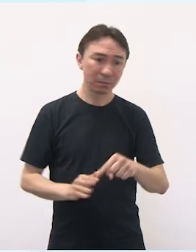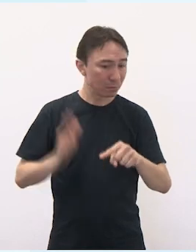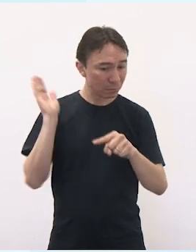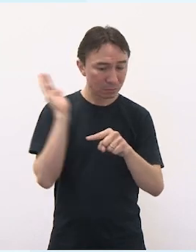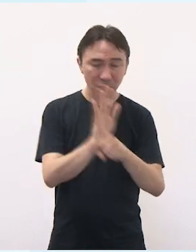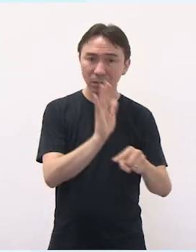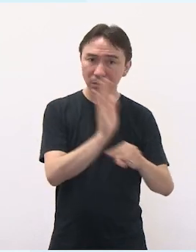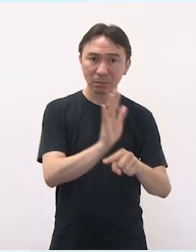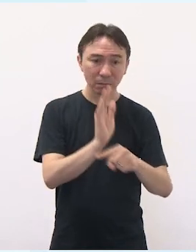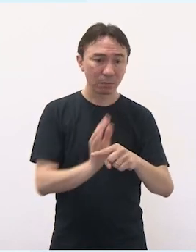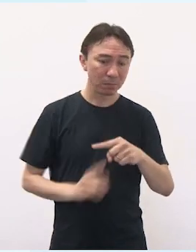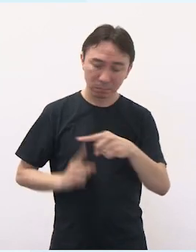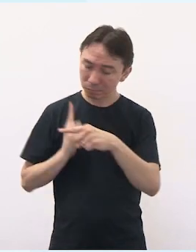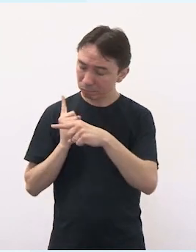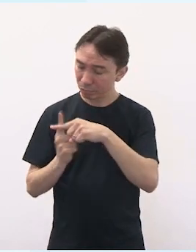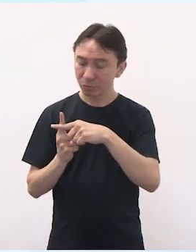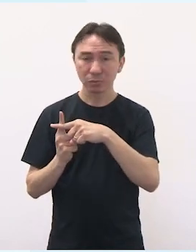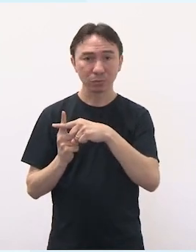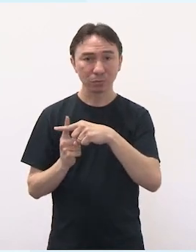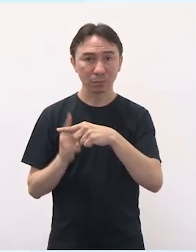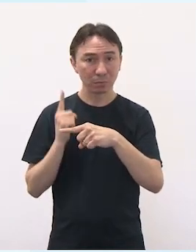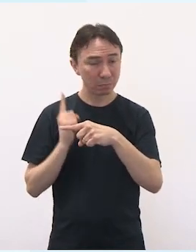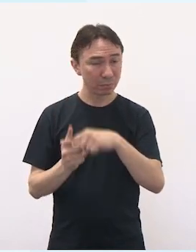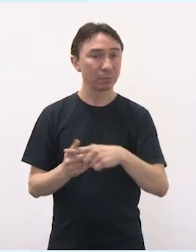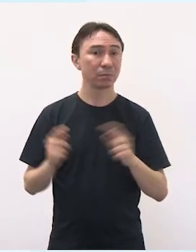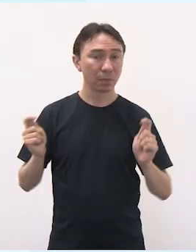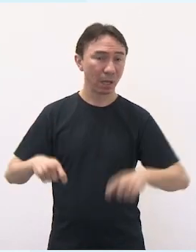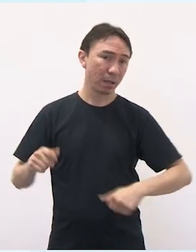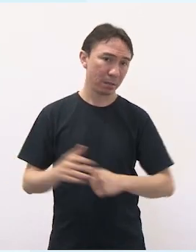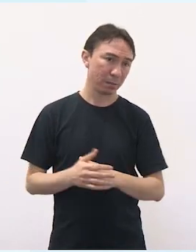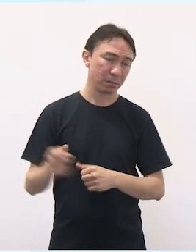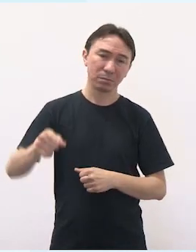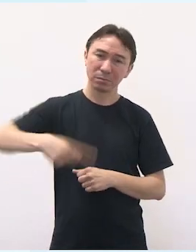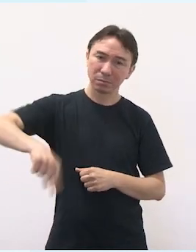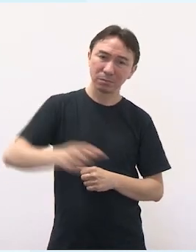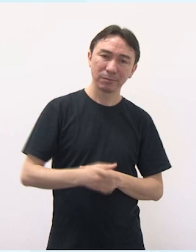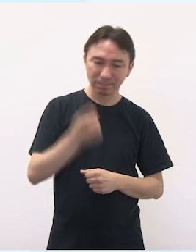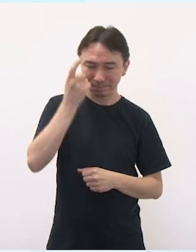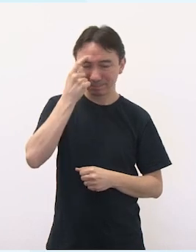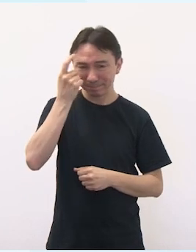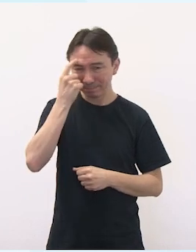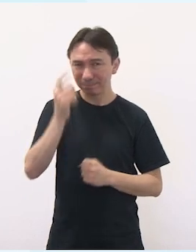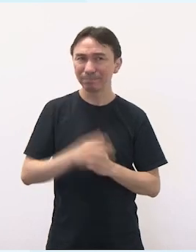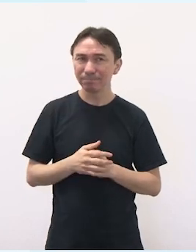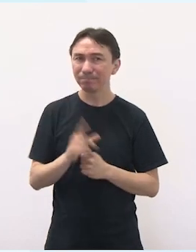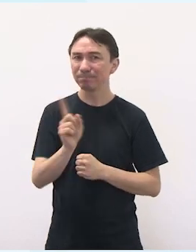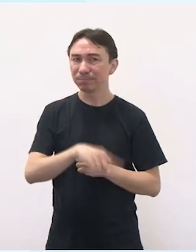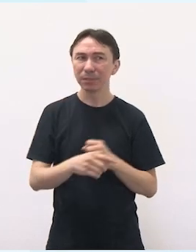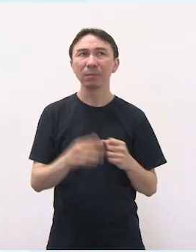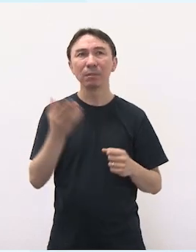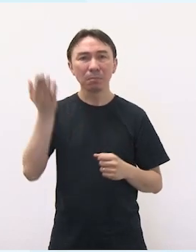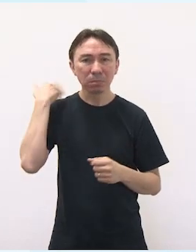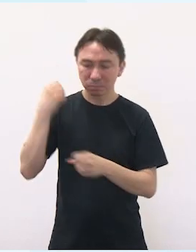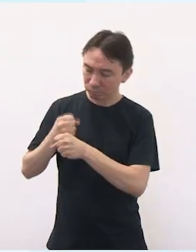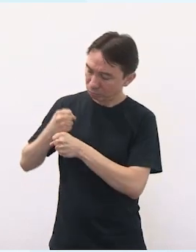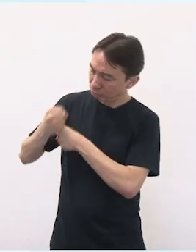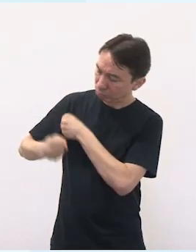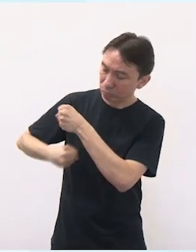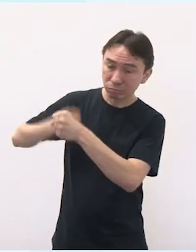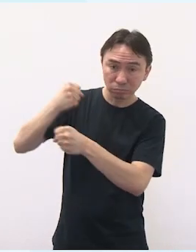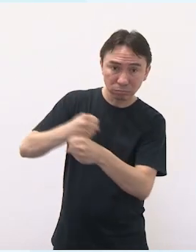isso também foi pensado para ter uma coerência com o que a gente vem tratando com vocês aí ao longo do ano. Pode passar, por